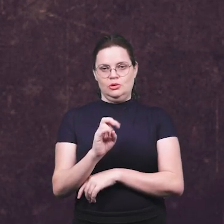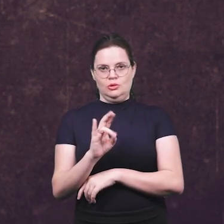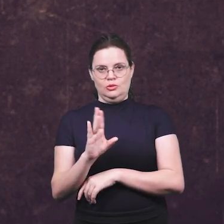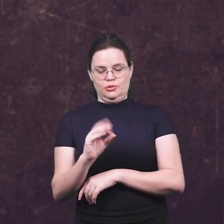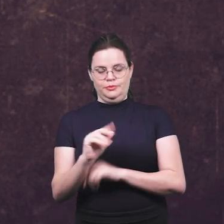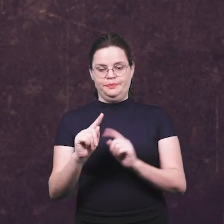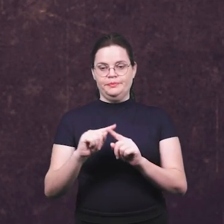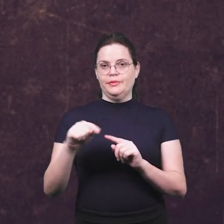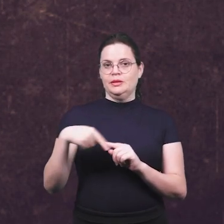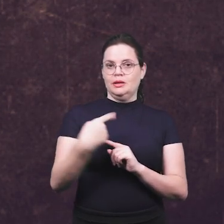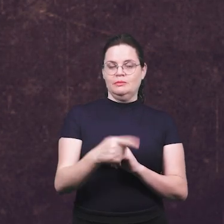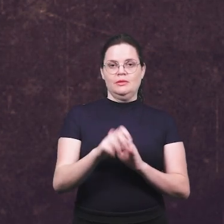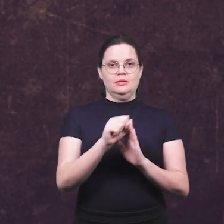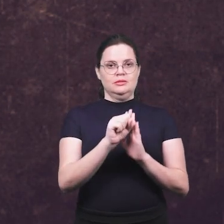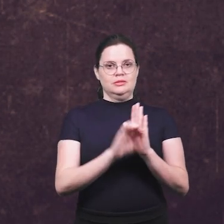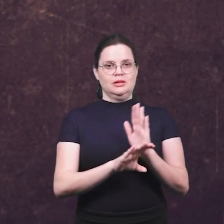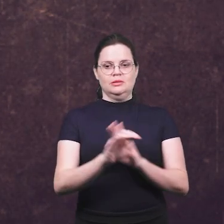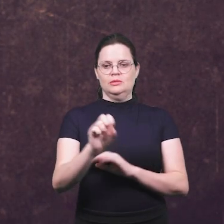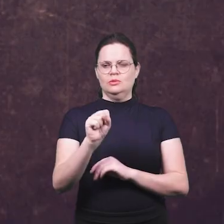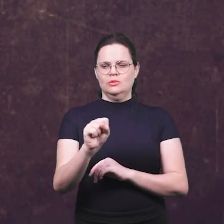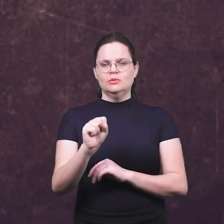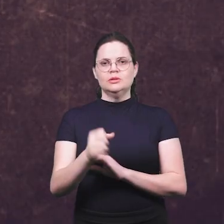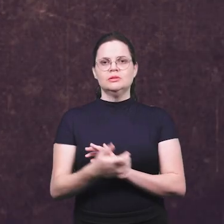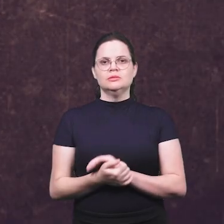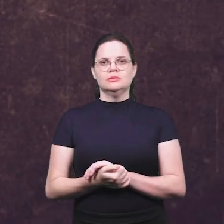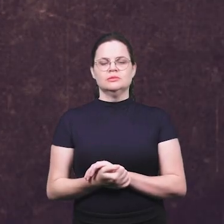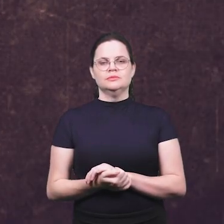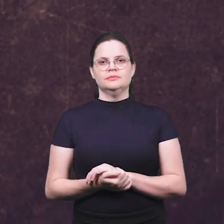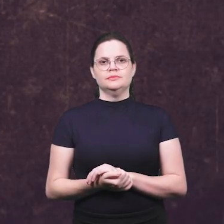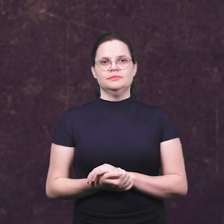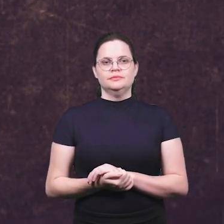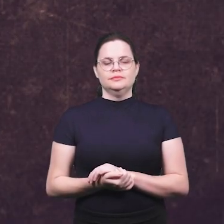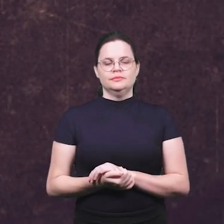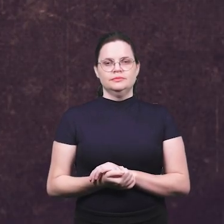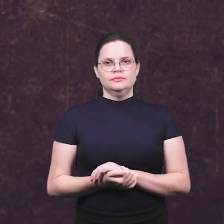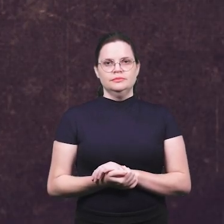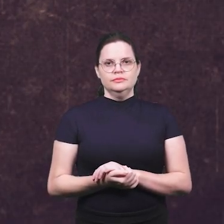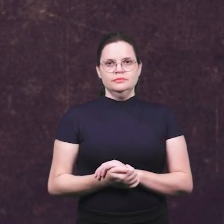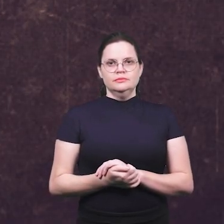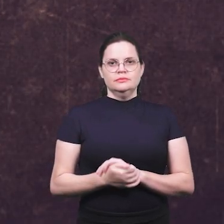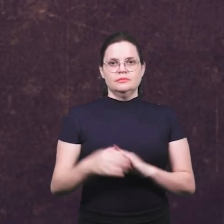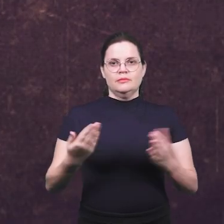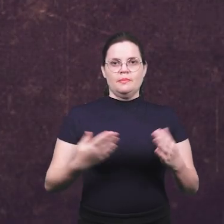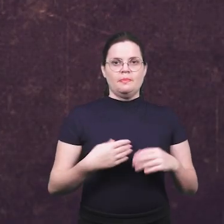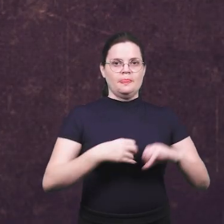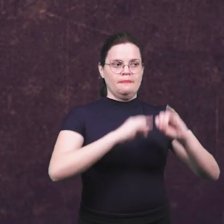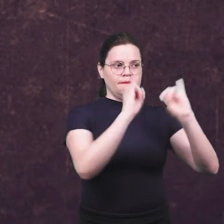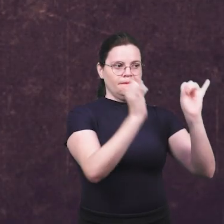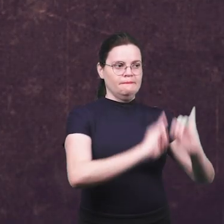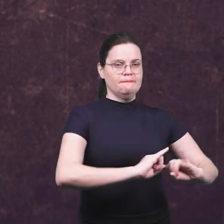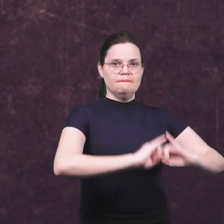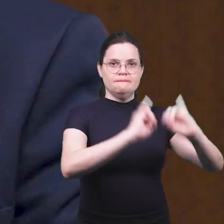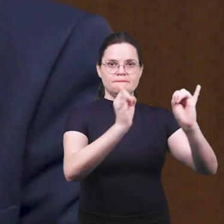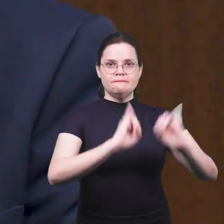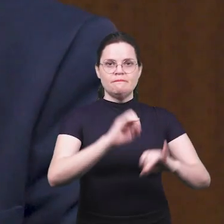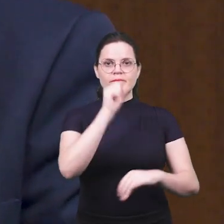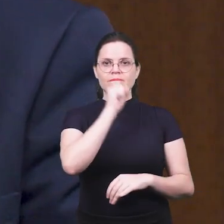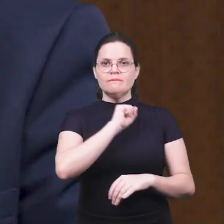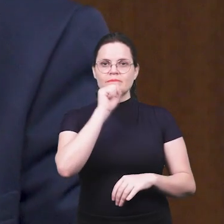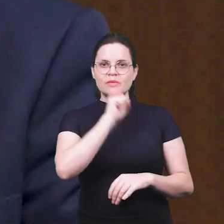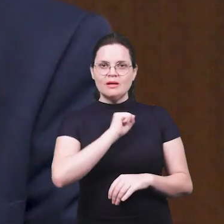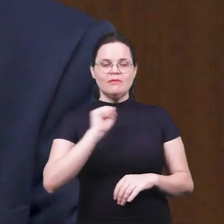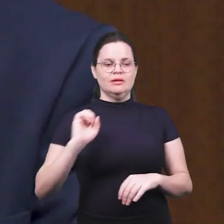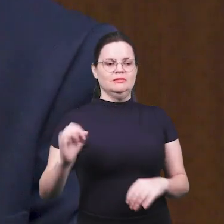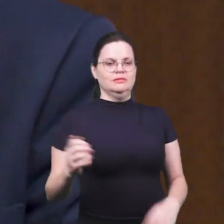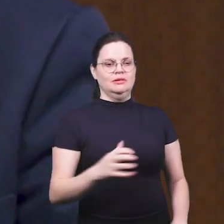VIII, tem outros aqui no meio, mas eu vou pular aqui, adoração às imagens e relíquias. Isso aqui vai